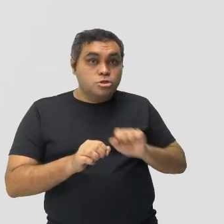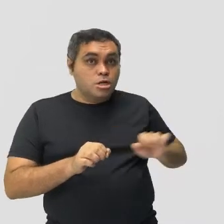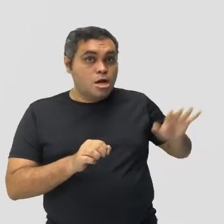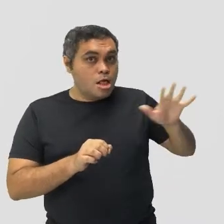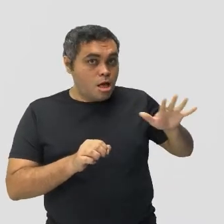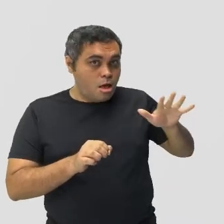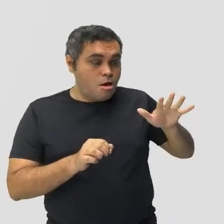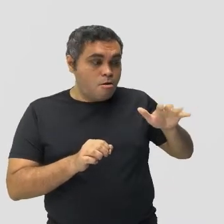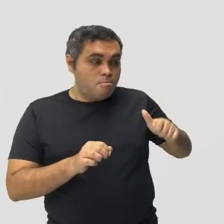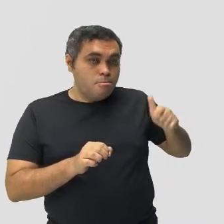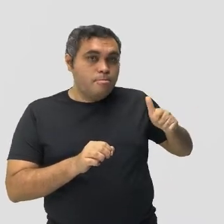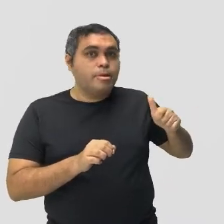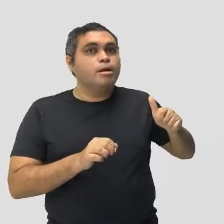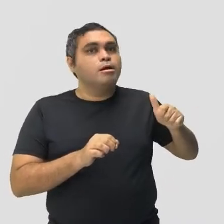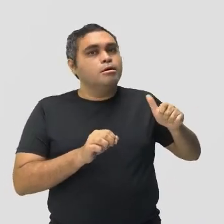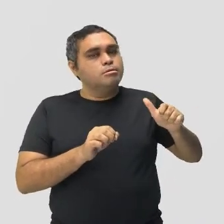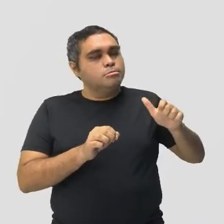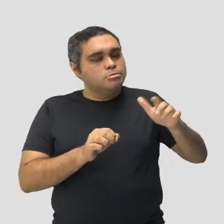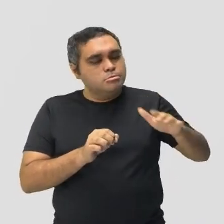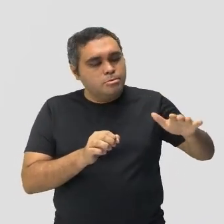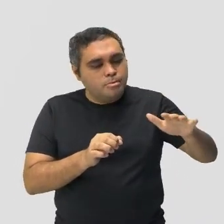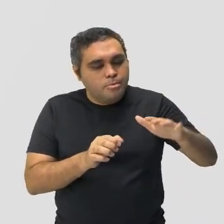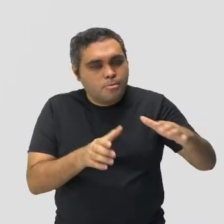vou organizar essa minha ideia.